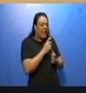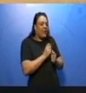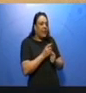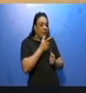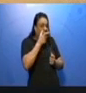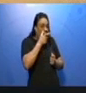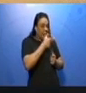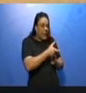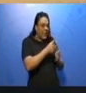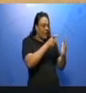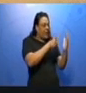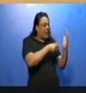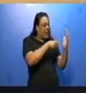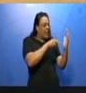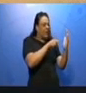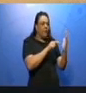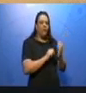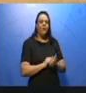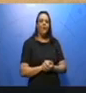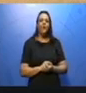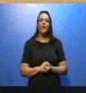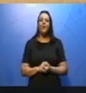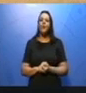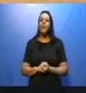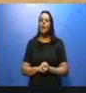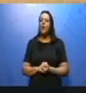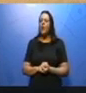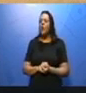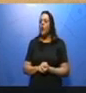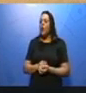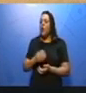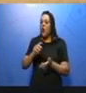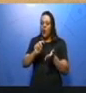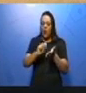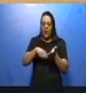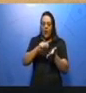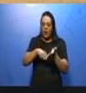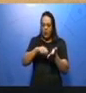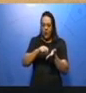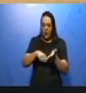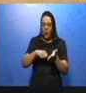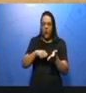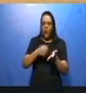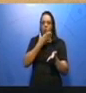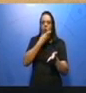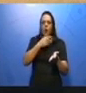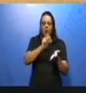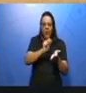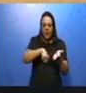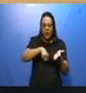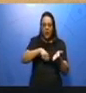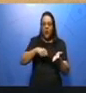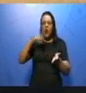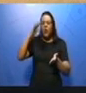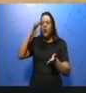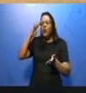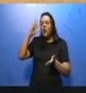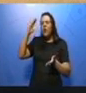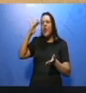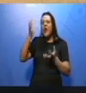maior sonho, né, do narrador aí era ir para o Egito e conhecer as